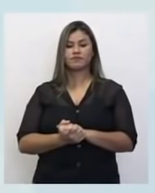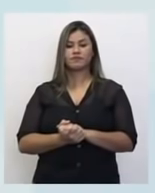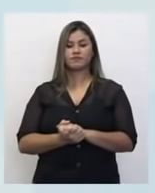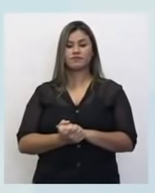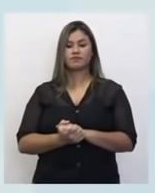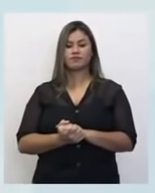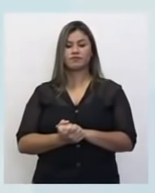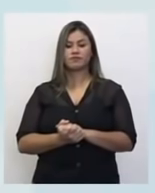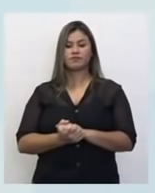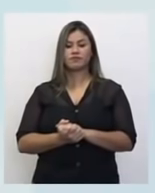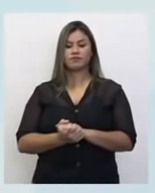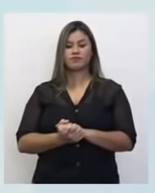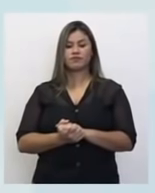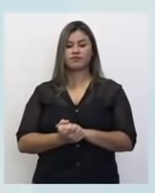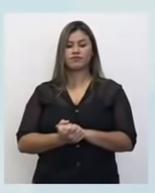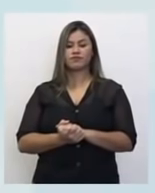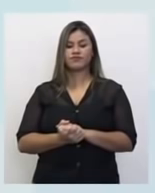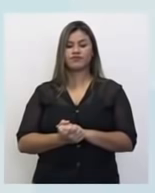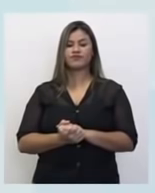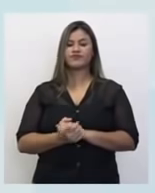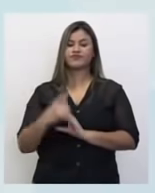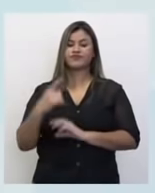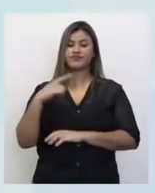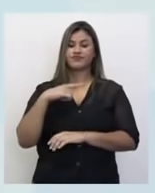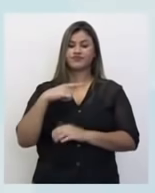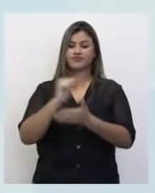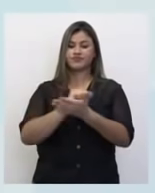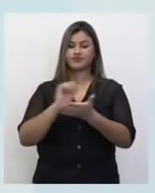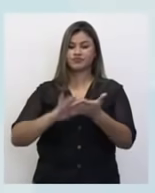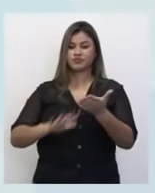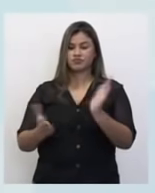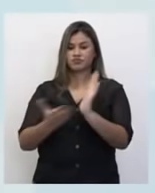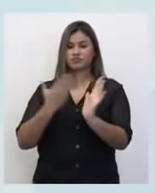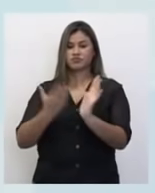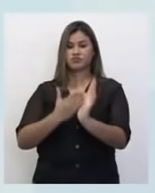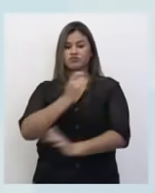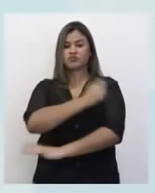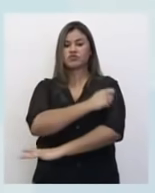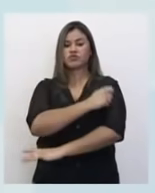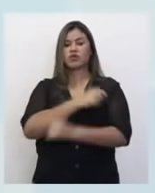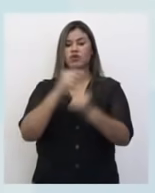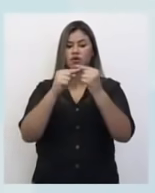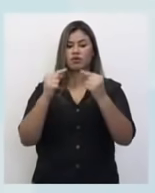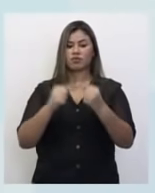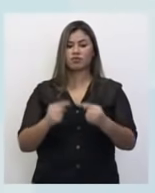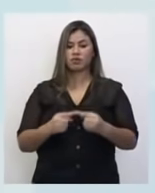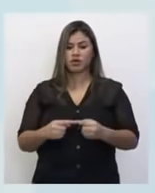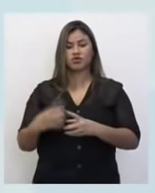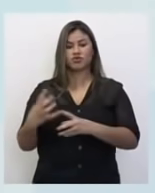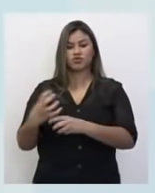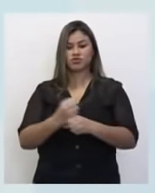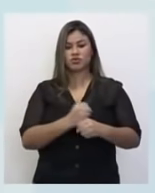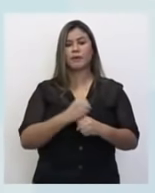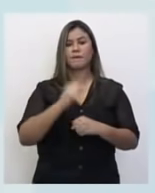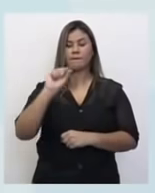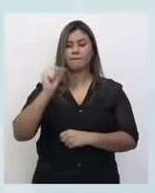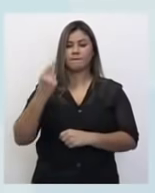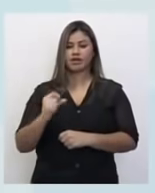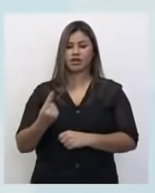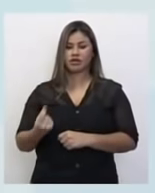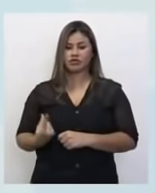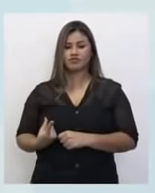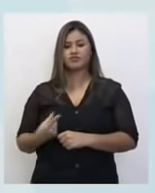E continuando, eh, a gente tem aí uma atividade do caderno do aluno que é justamente sobre a contagem no sistema binário,